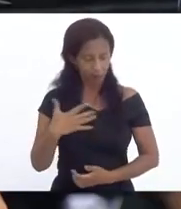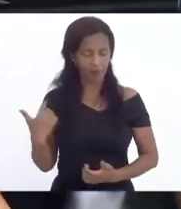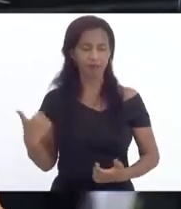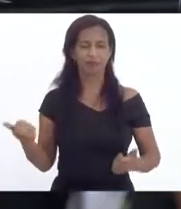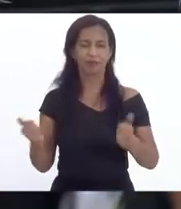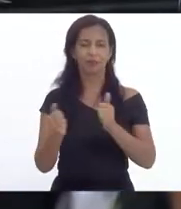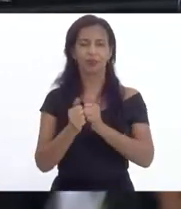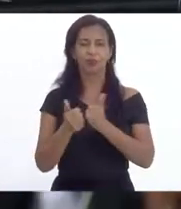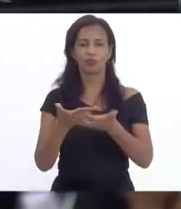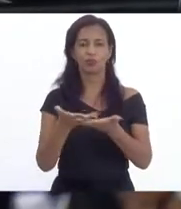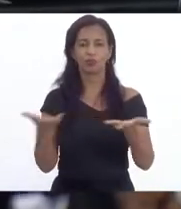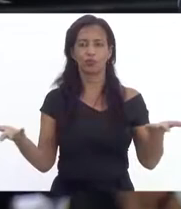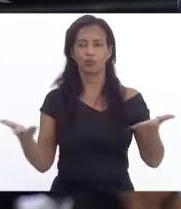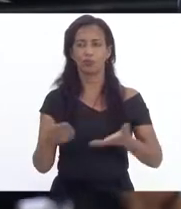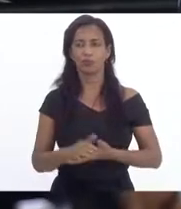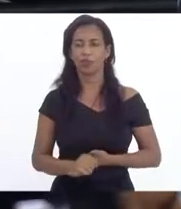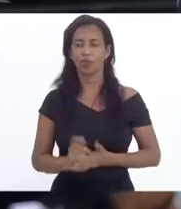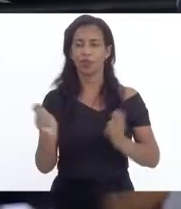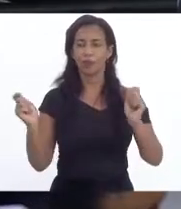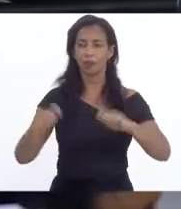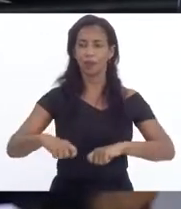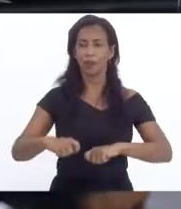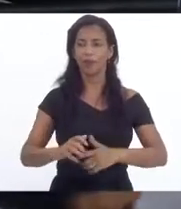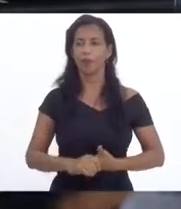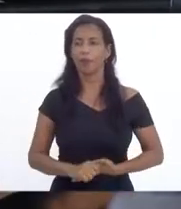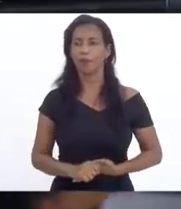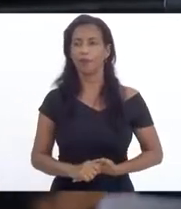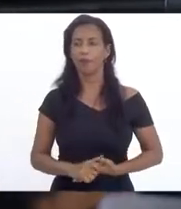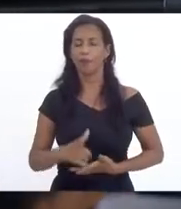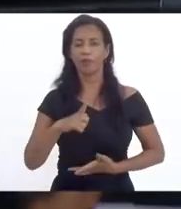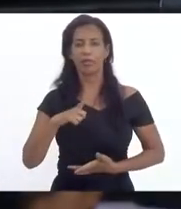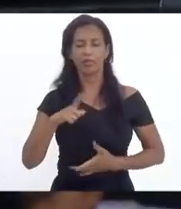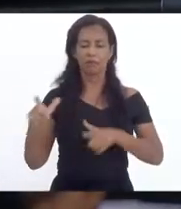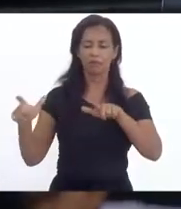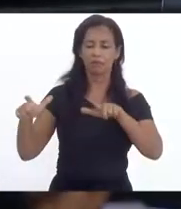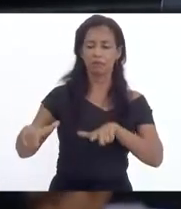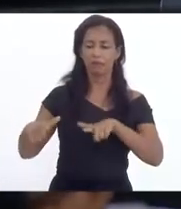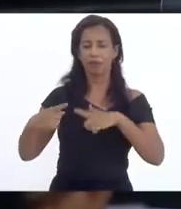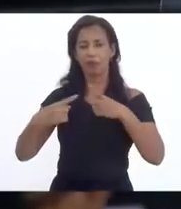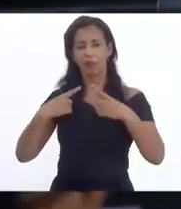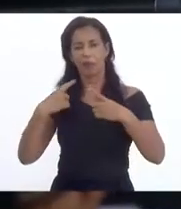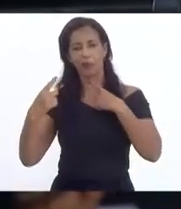com vocês, tá? E poder ter esse espaço de falar.